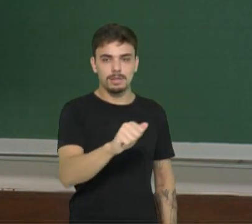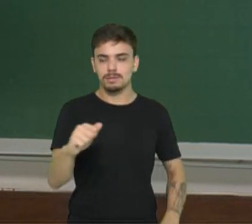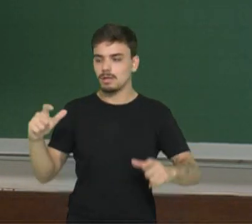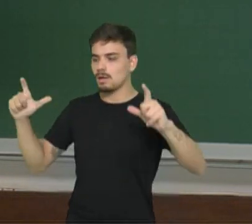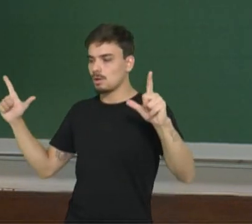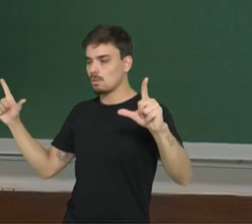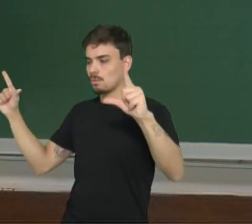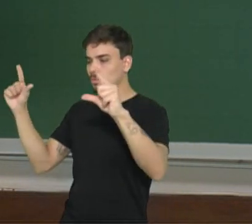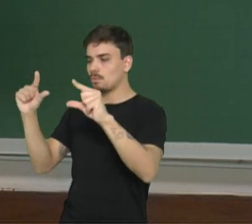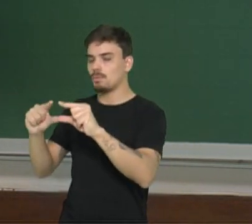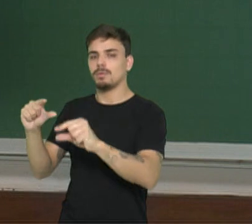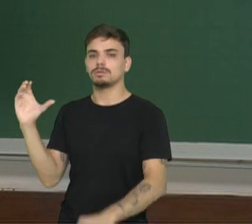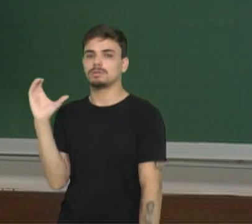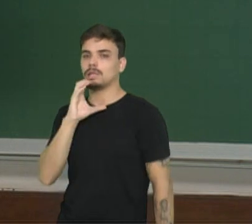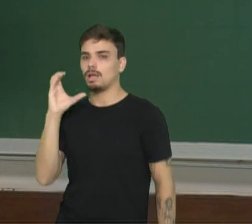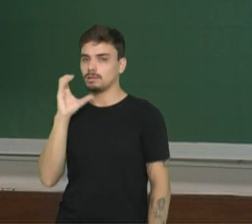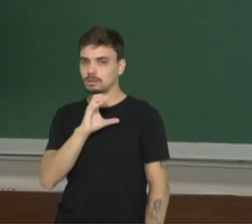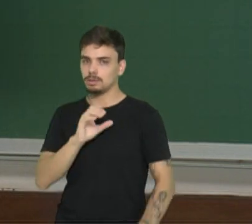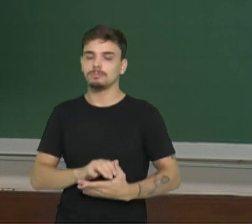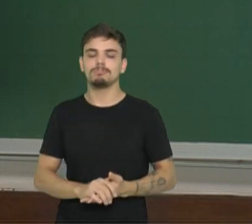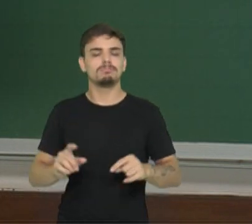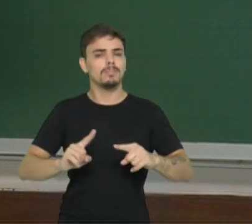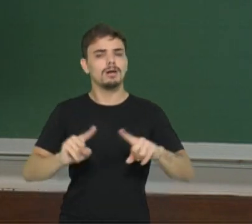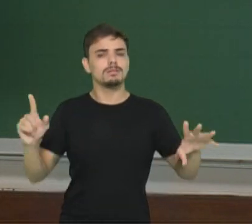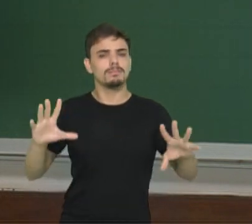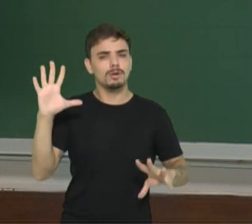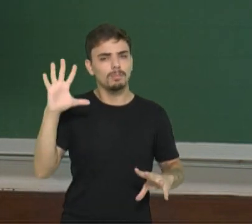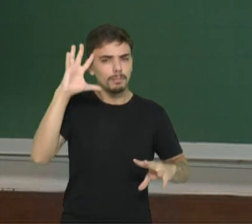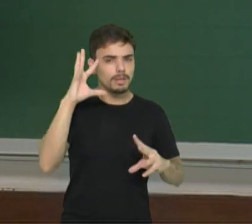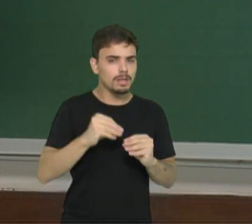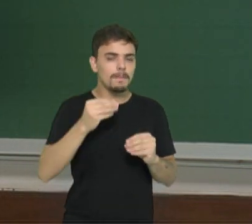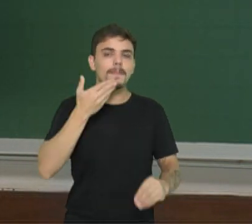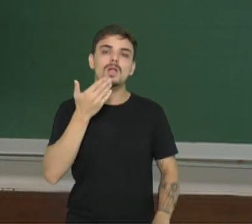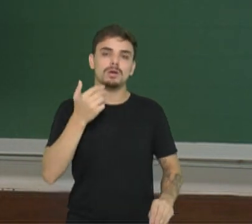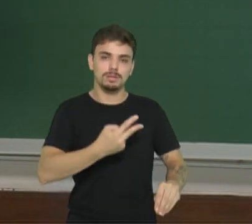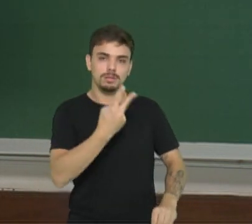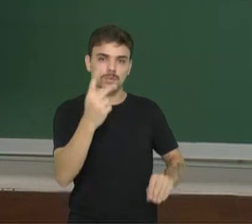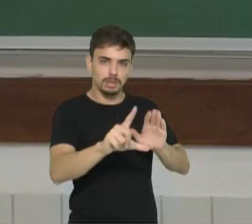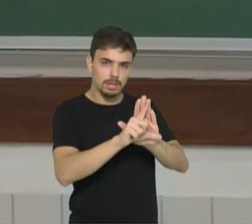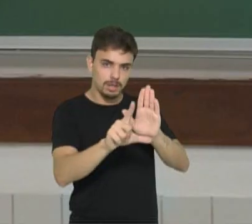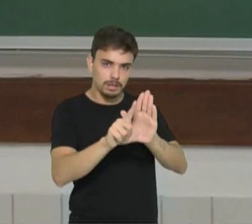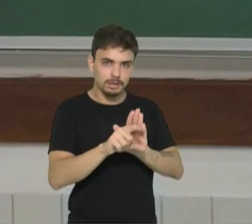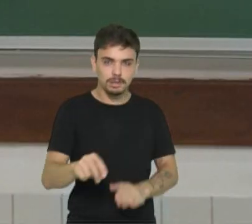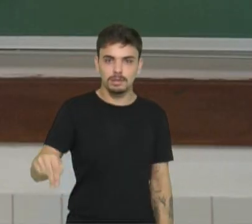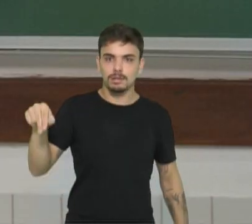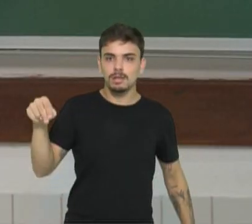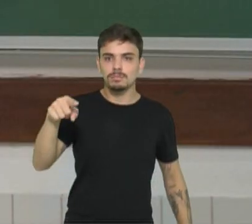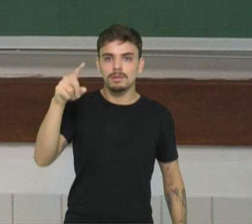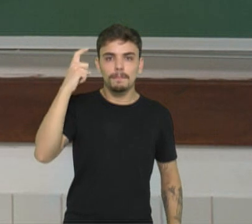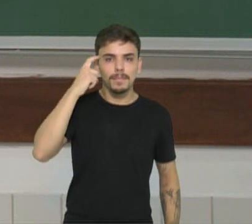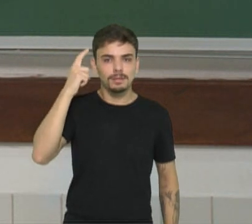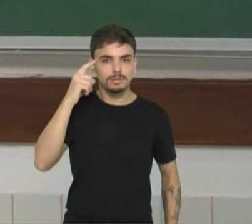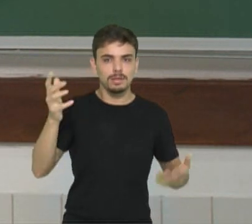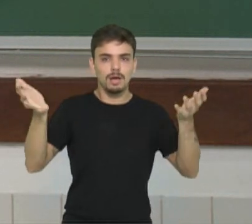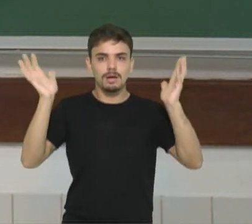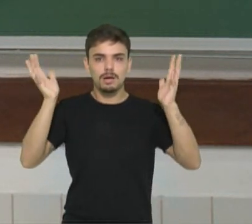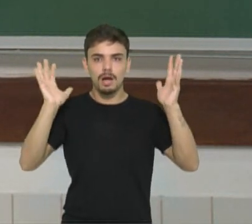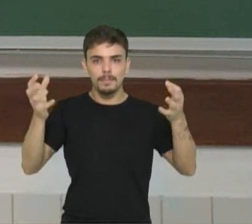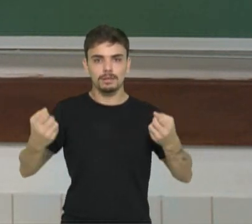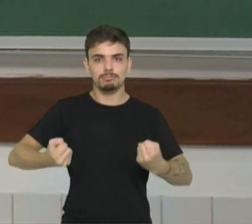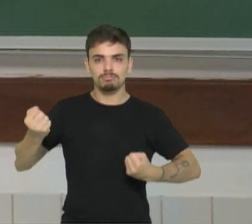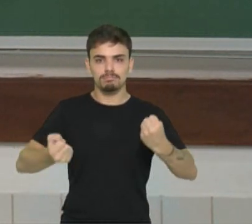aceleração dele. Então, para a gente entender melhor, né, a segunda lei de Newton, pensa aí num caminhão. Pensa